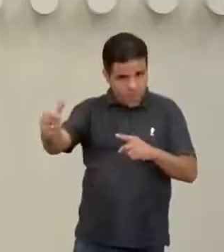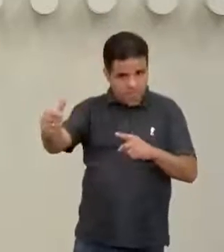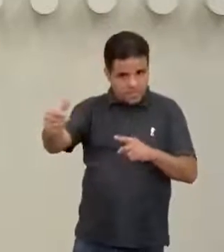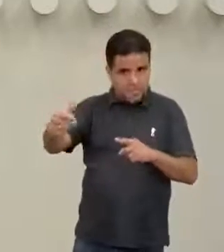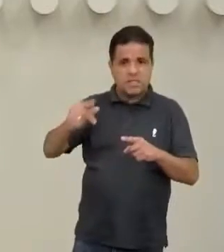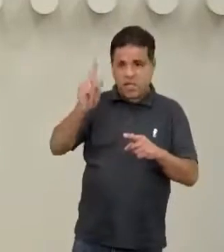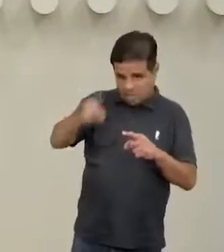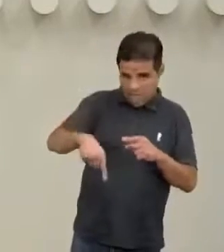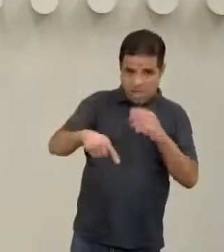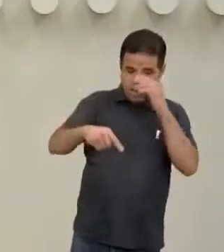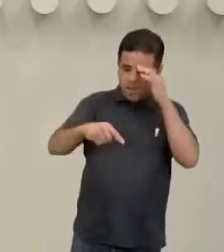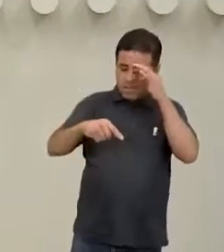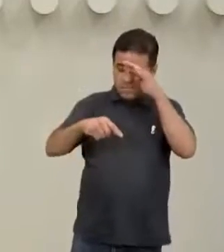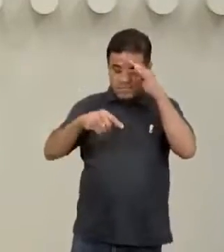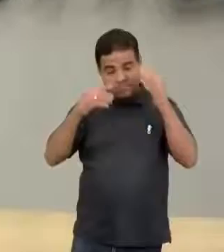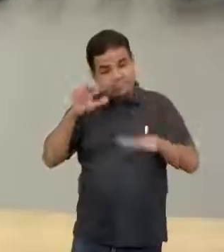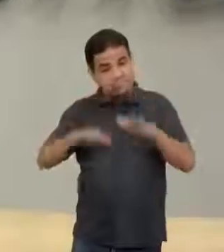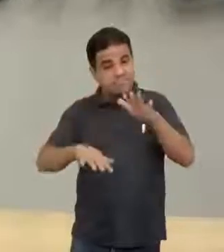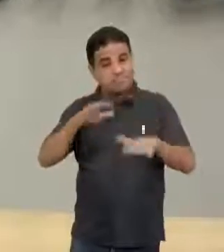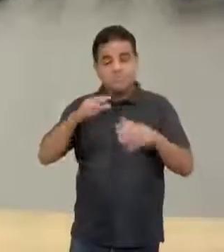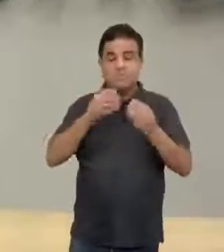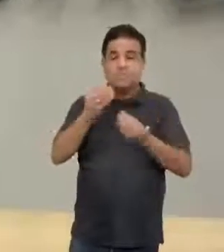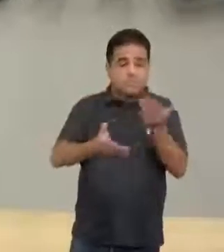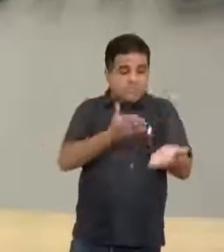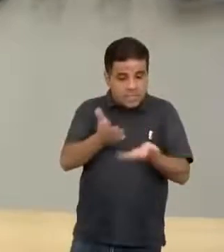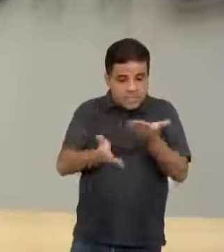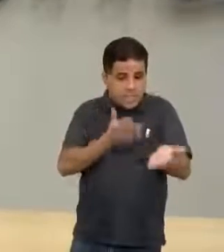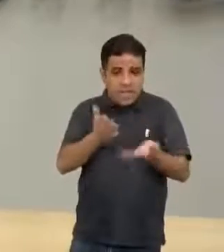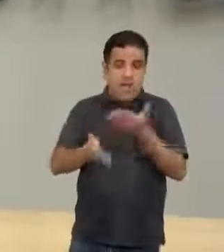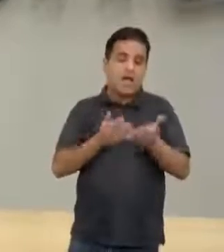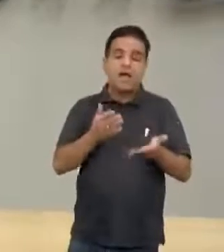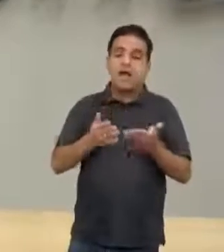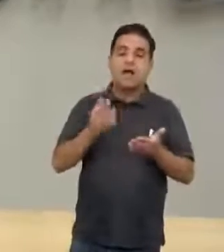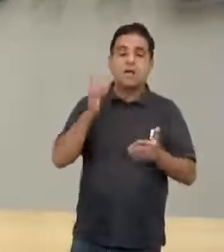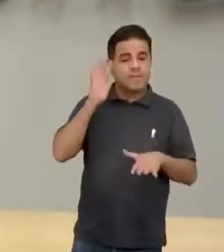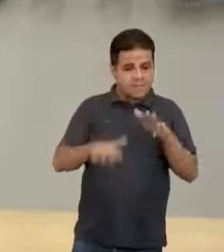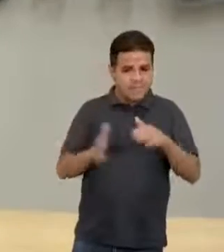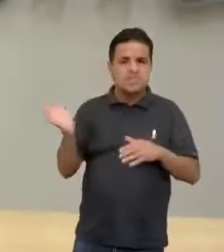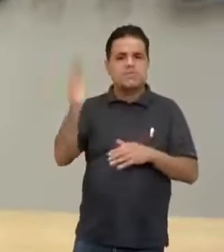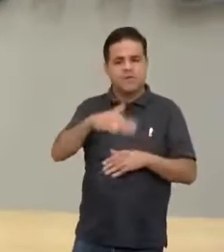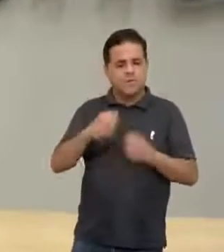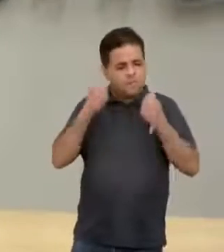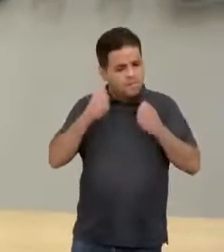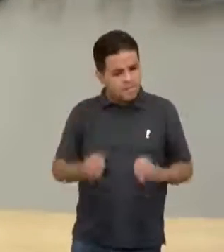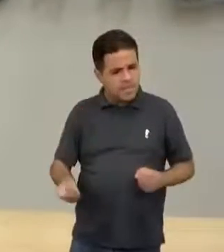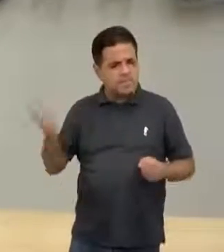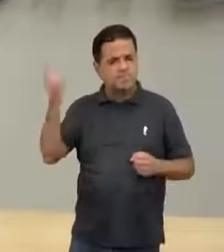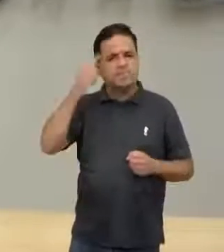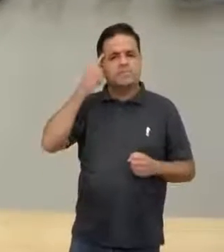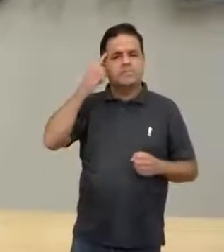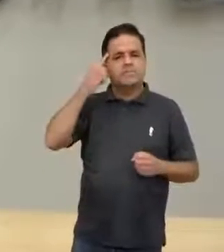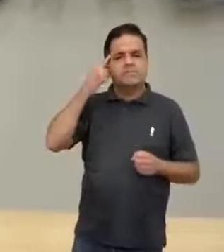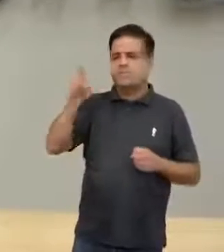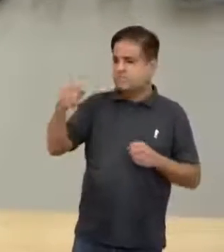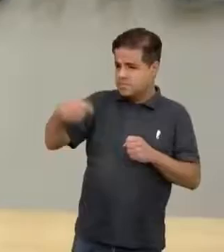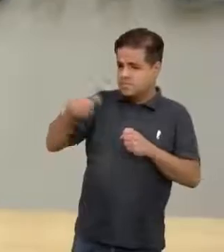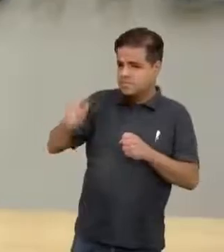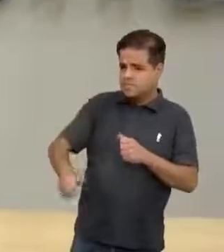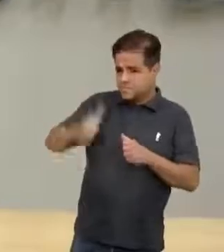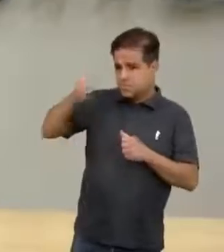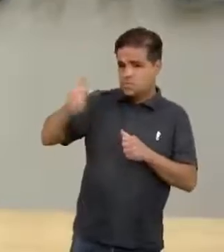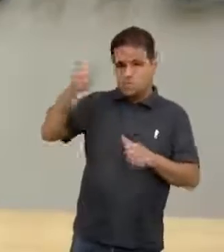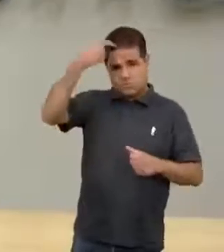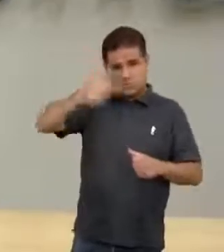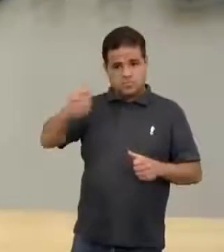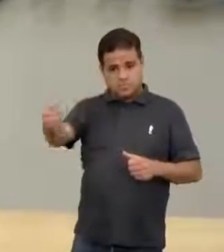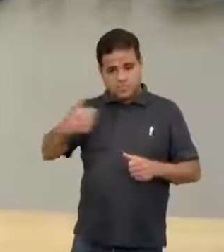vencer? Depende de como lidar com essa vitória, porque muitas vezes essa vitória vira um peso na cabeça da criança. Porque eu penso assim, você precisa ser melhor que você mesmo